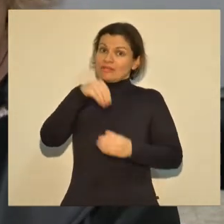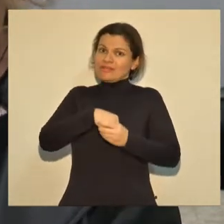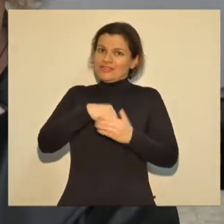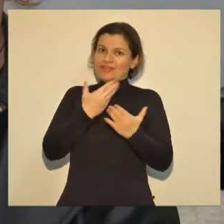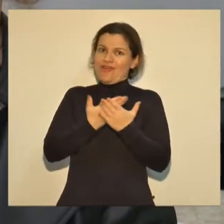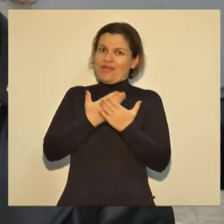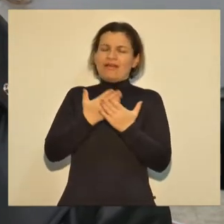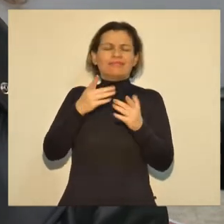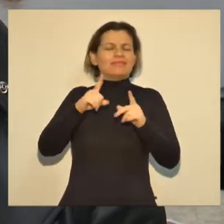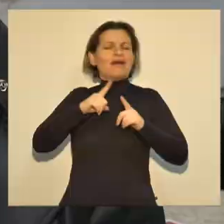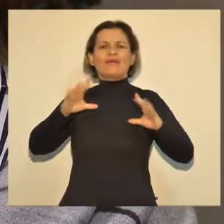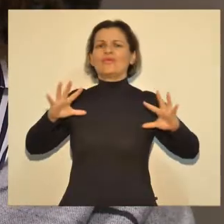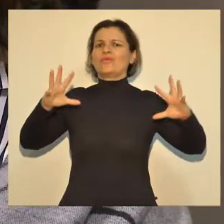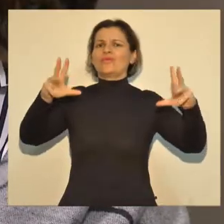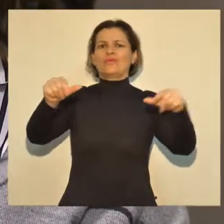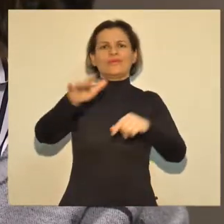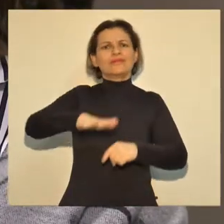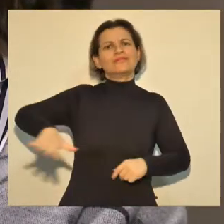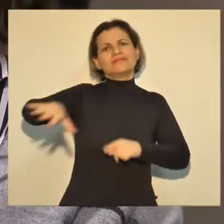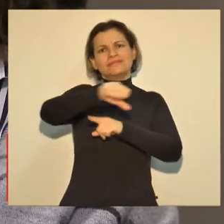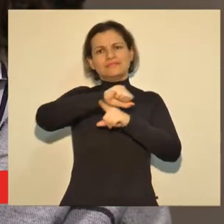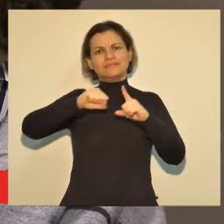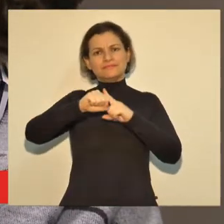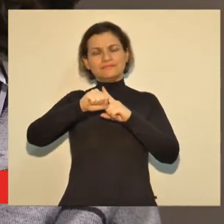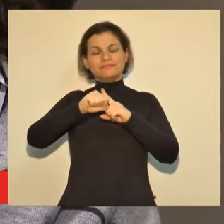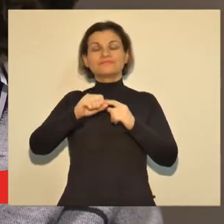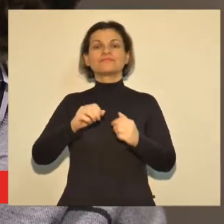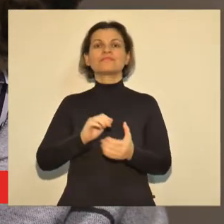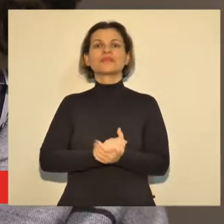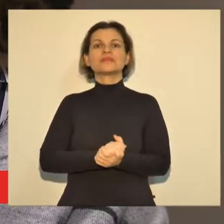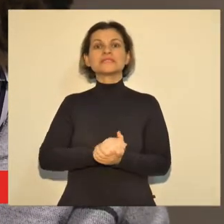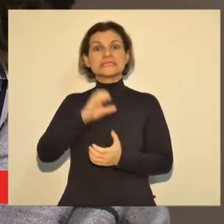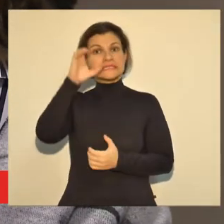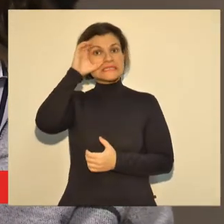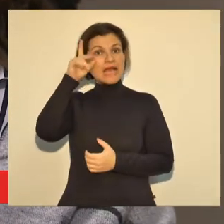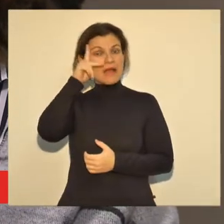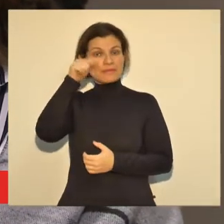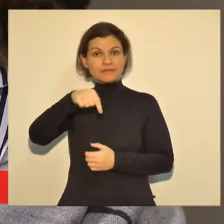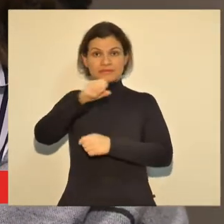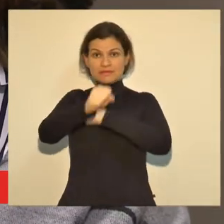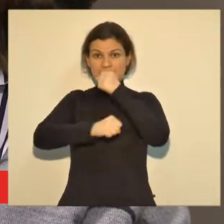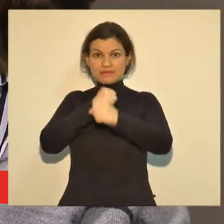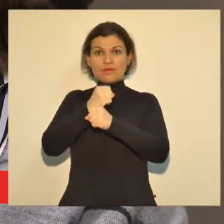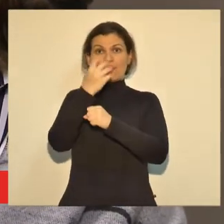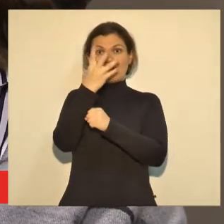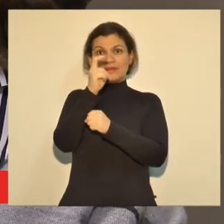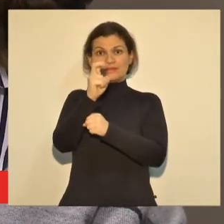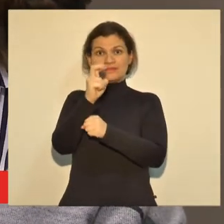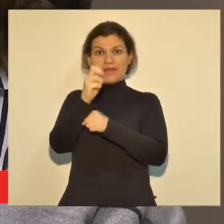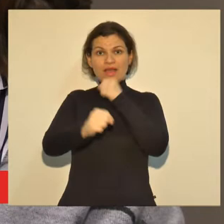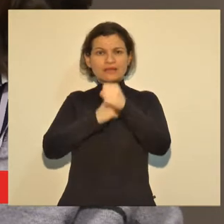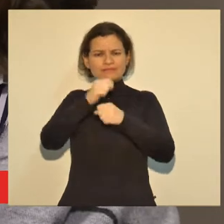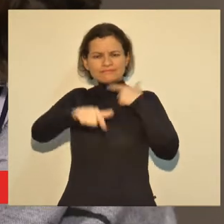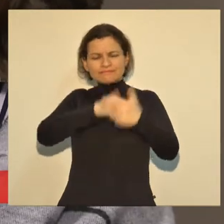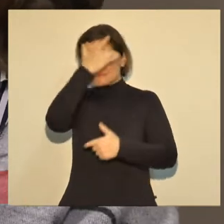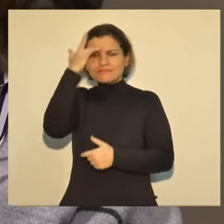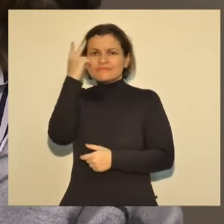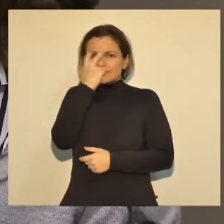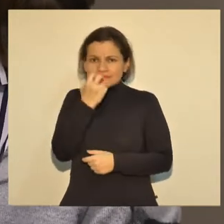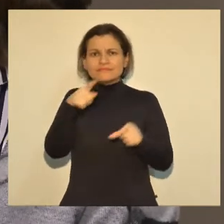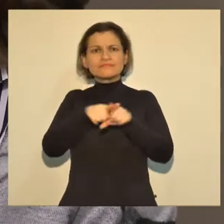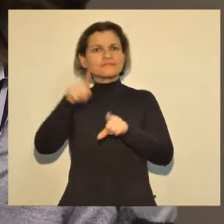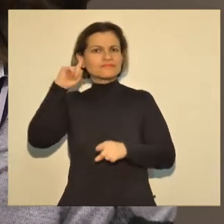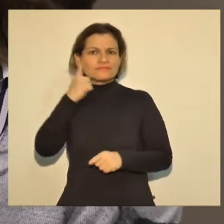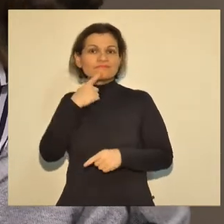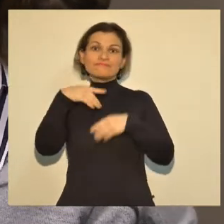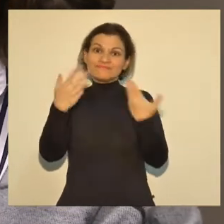está em toda a sociedade. O CEPRE, esse ano, faz 45 anos na atuação com pessoas cegas e surdas, né? Então, o